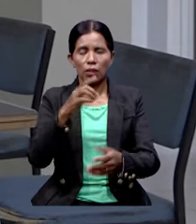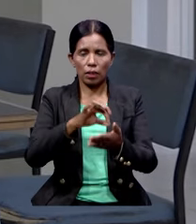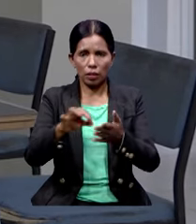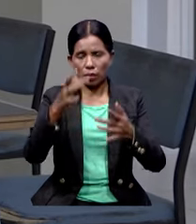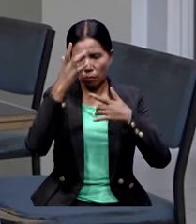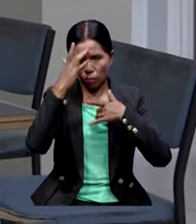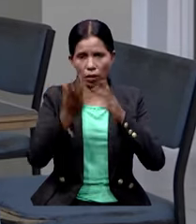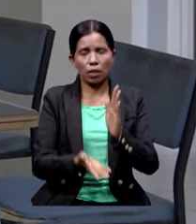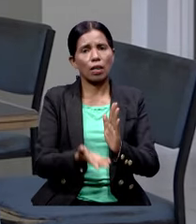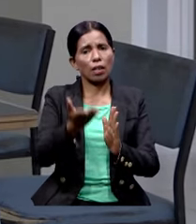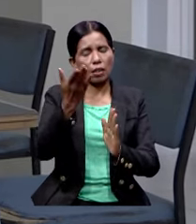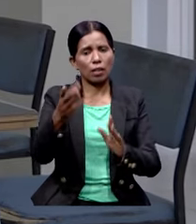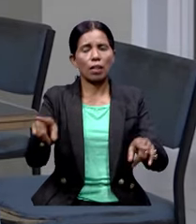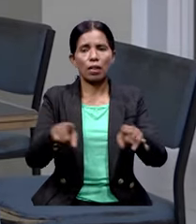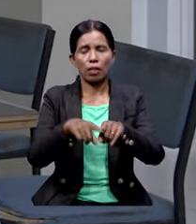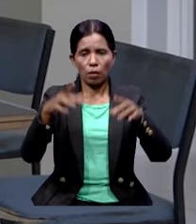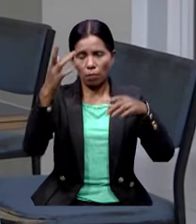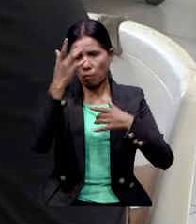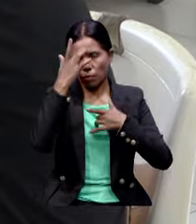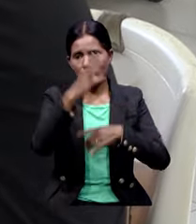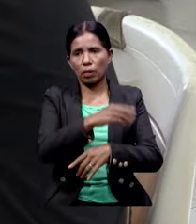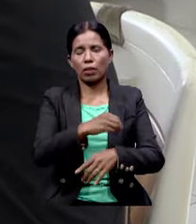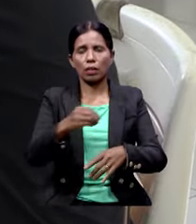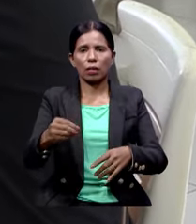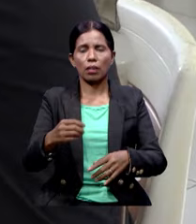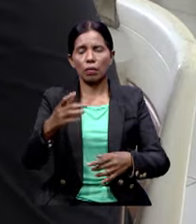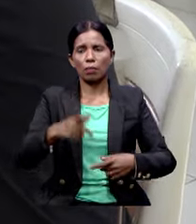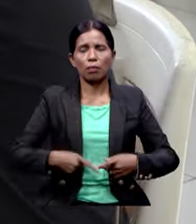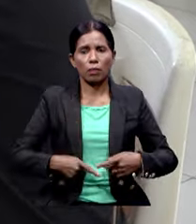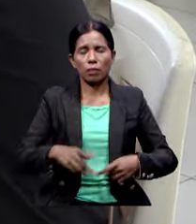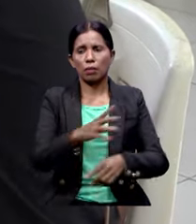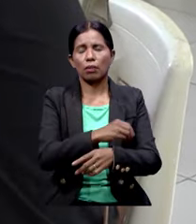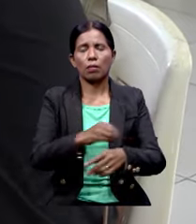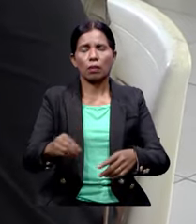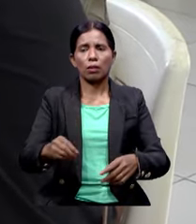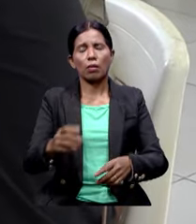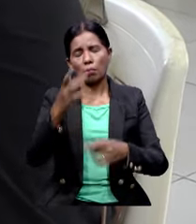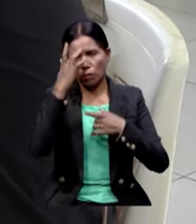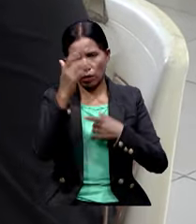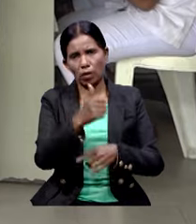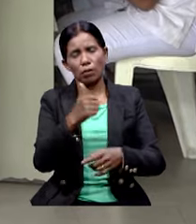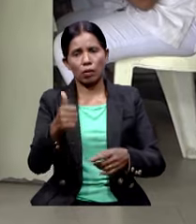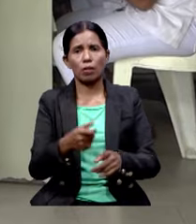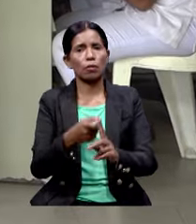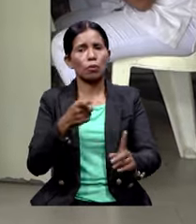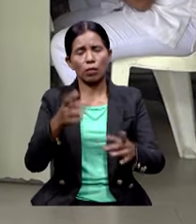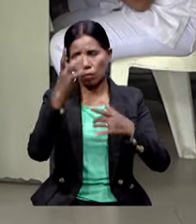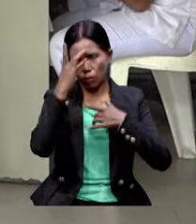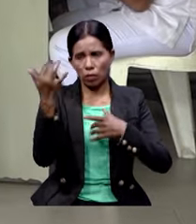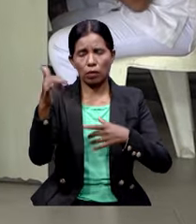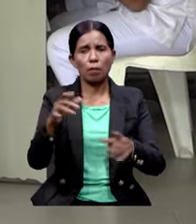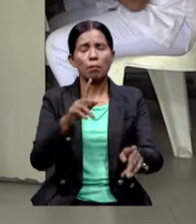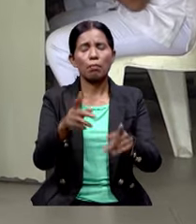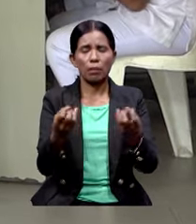moras asli uma kanesan, moras ispa, kulit, diarrea, diabetes, stroke no selutan. No husi moras sirakne barak